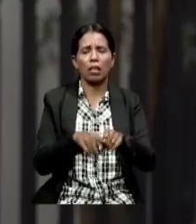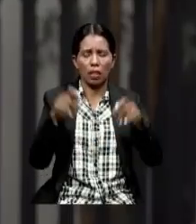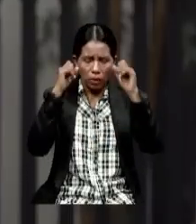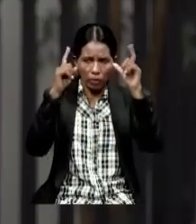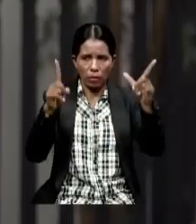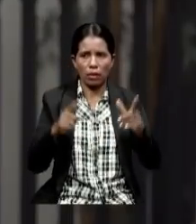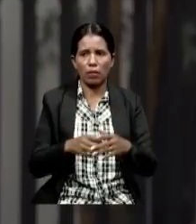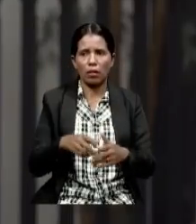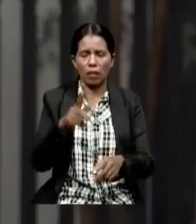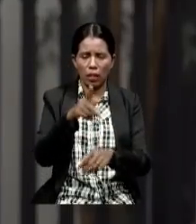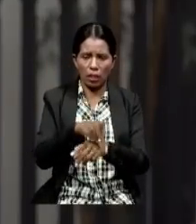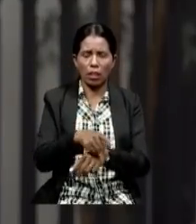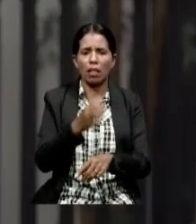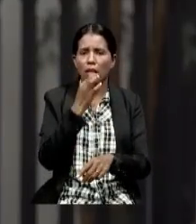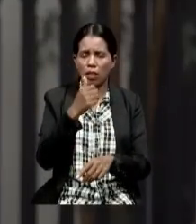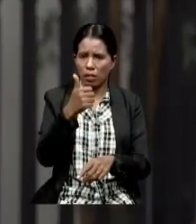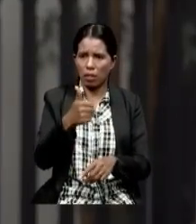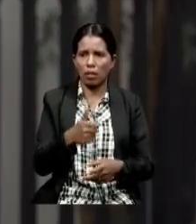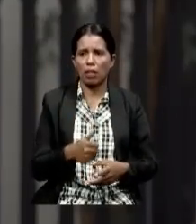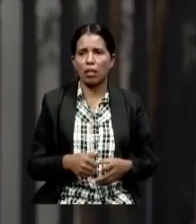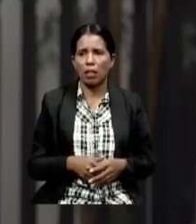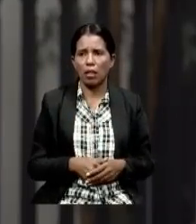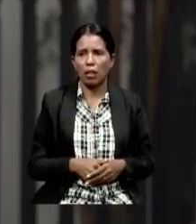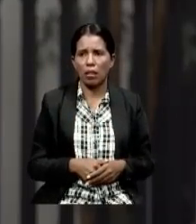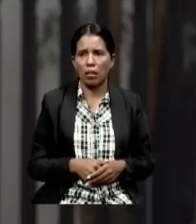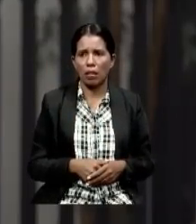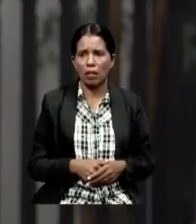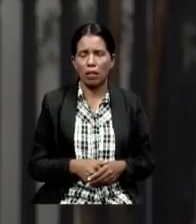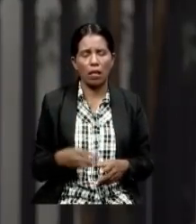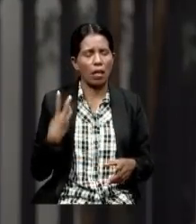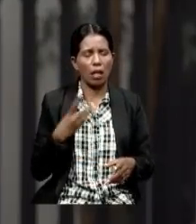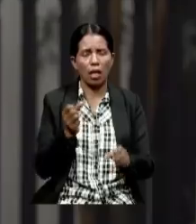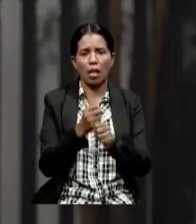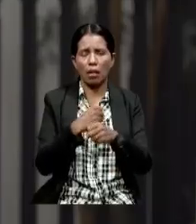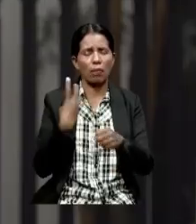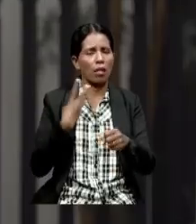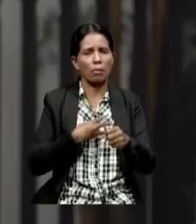Há um monstro de amém. Há um monstro de